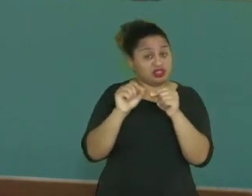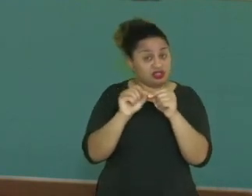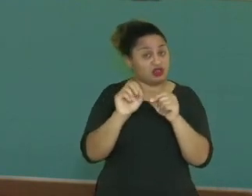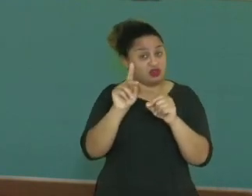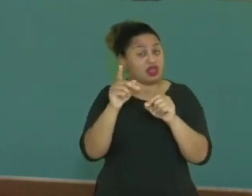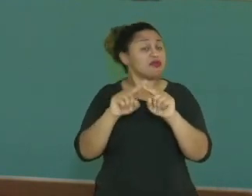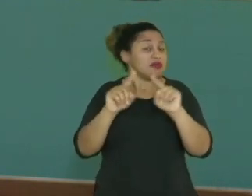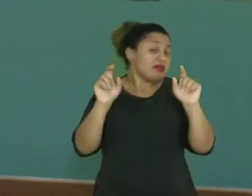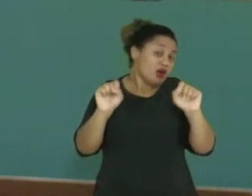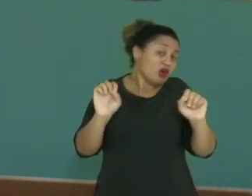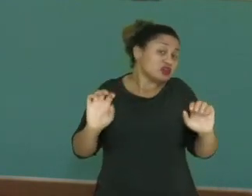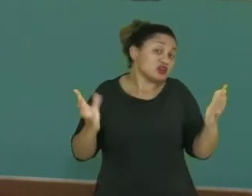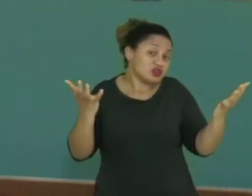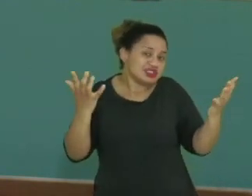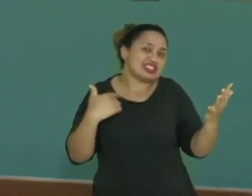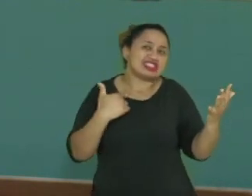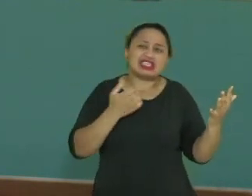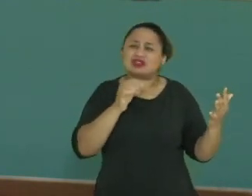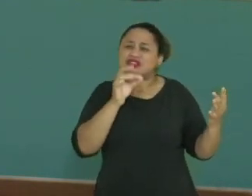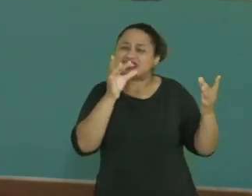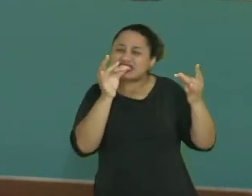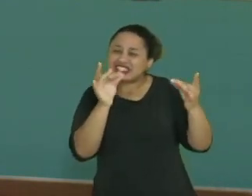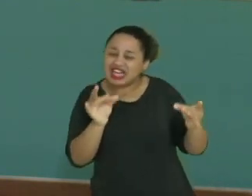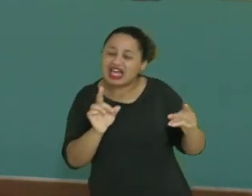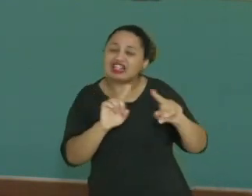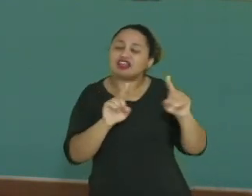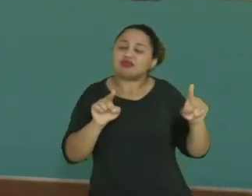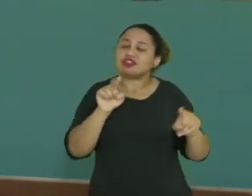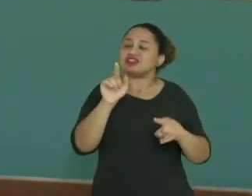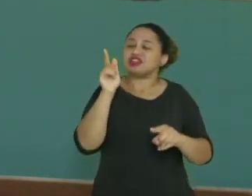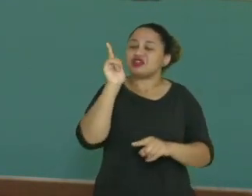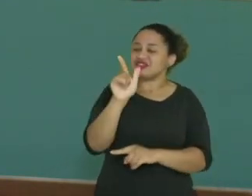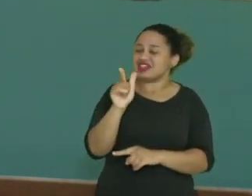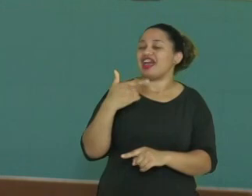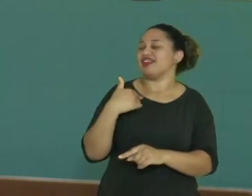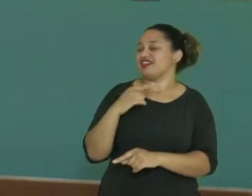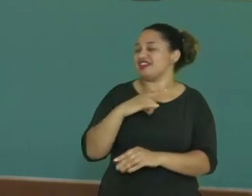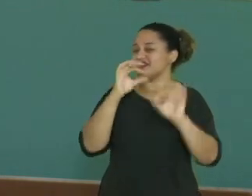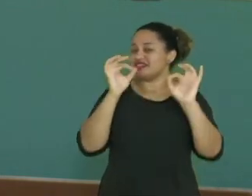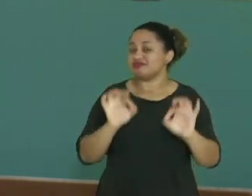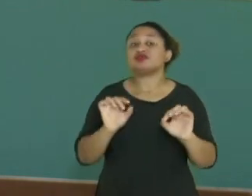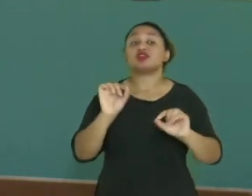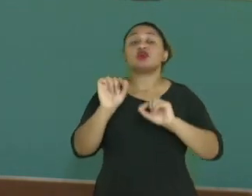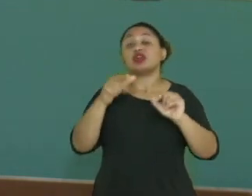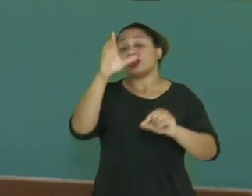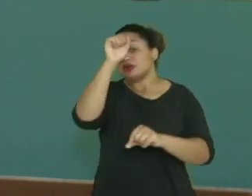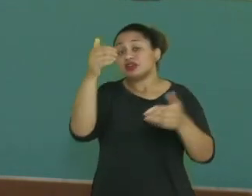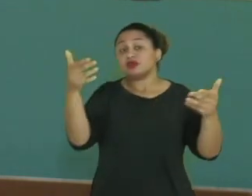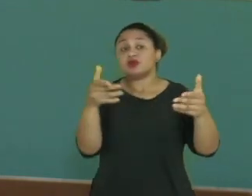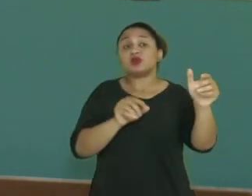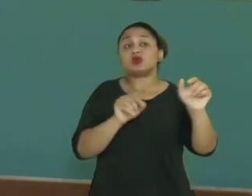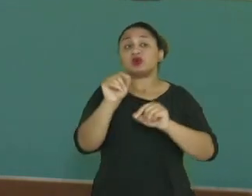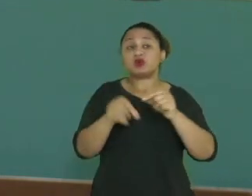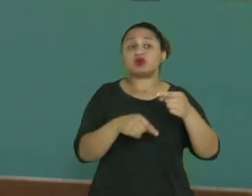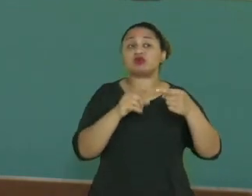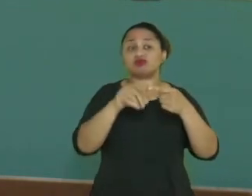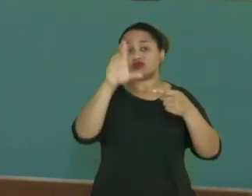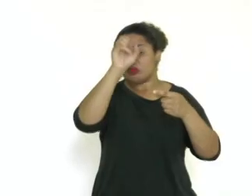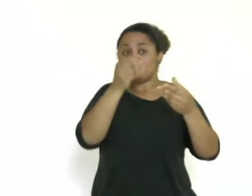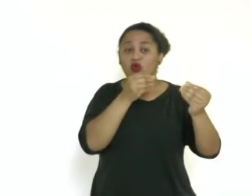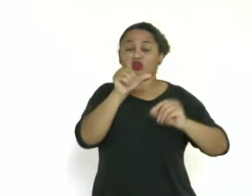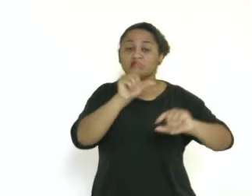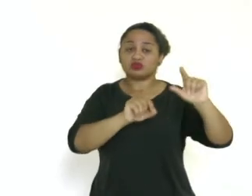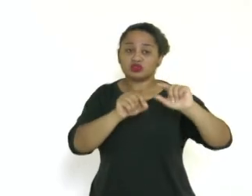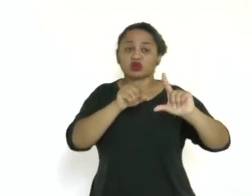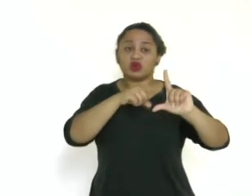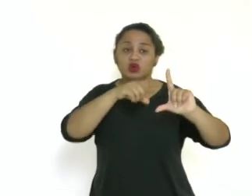Tá? Pode acontecer de ter alguns detalhezinhos, mas isso aí você contorna, tá bom? E o que nós vimos hoje, ó? Aprendemos como escolher